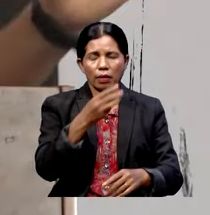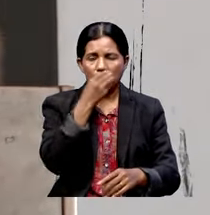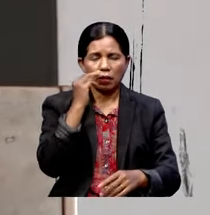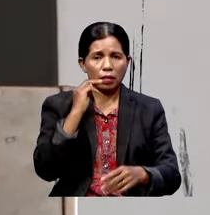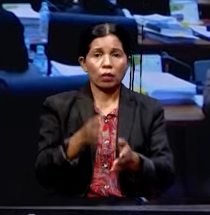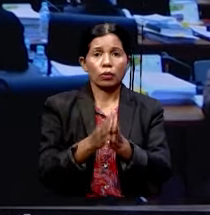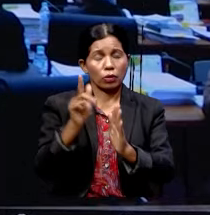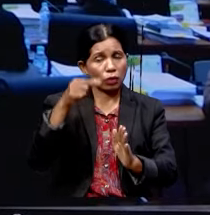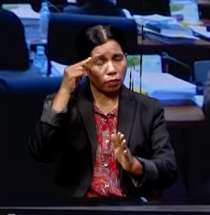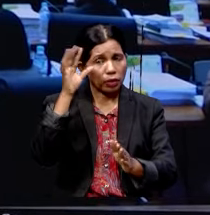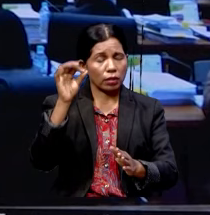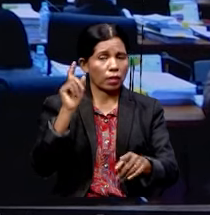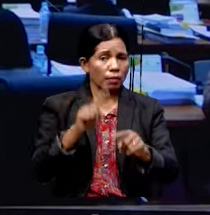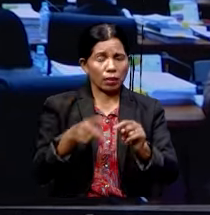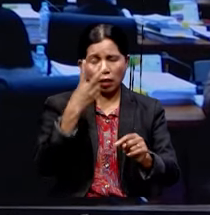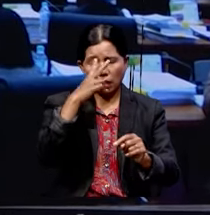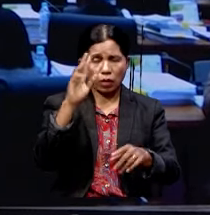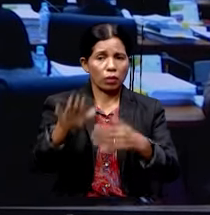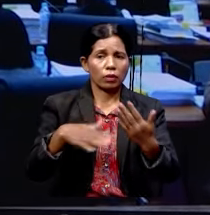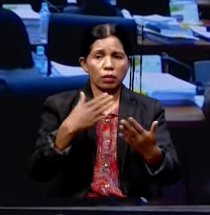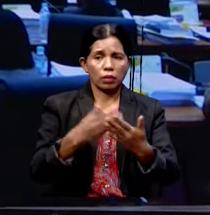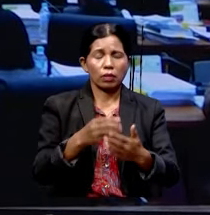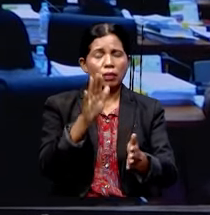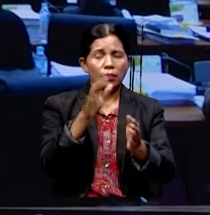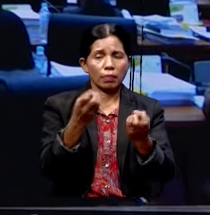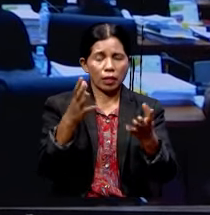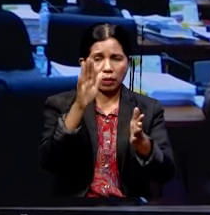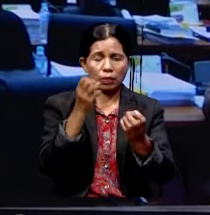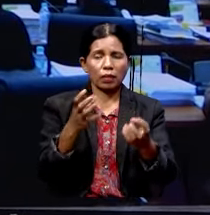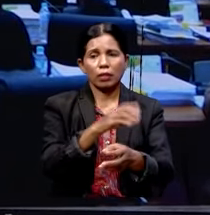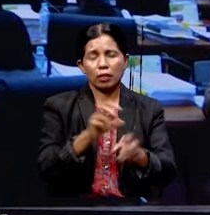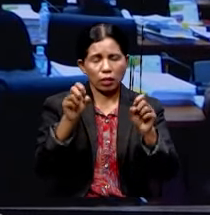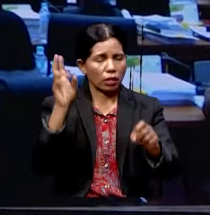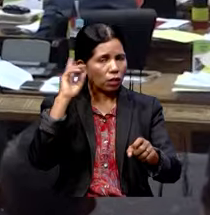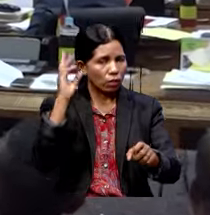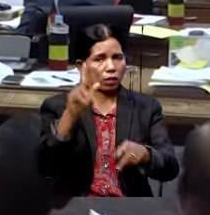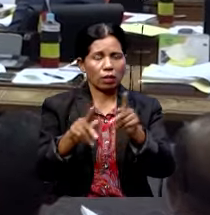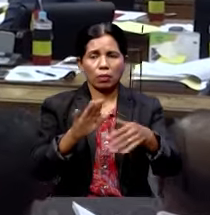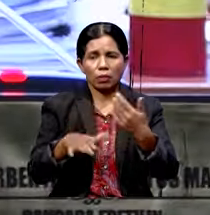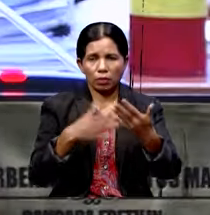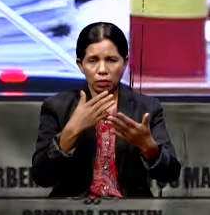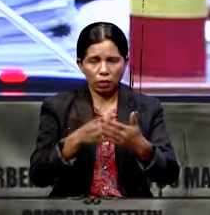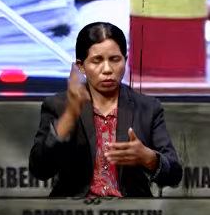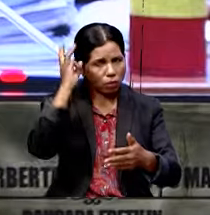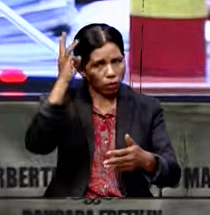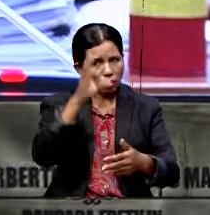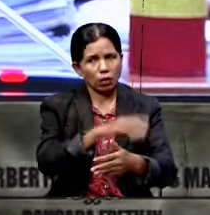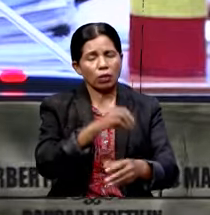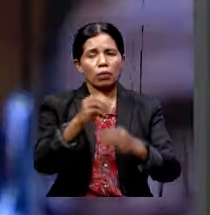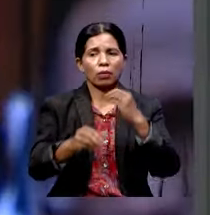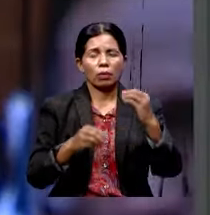da Sia Tulabele haredet ba maioria no minoria, mai beten kirona mos oposição sira ni preocupação